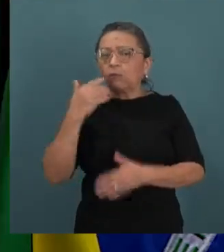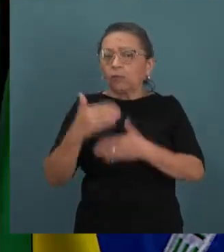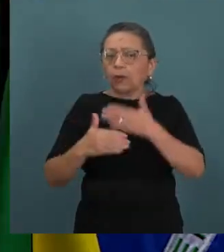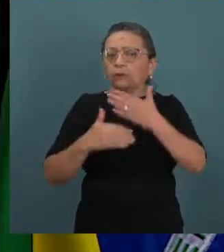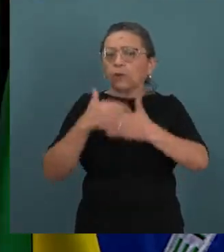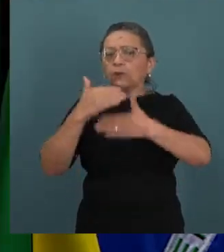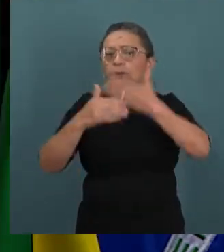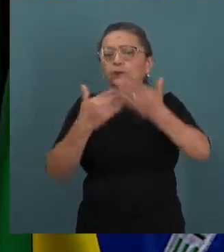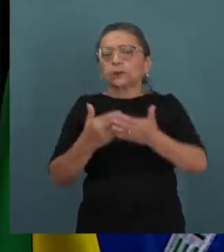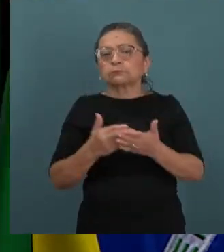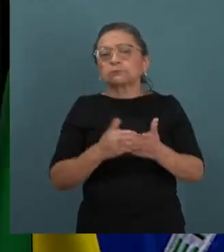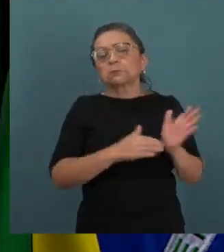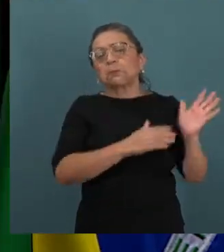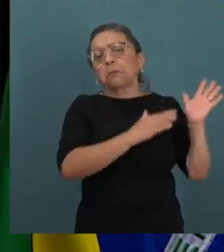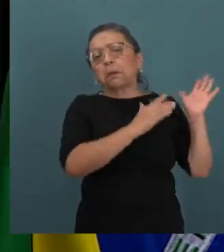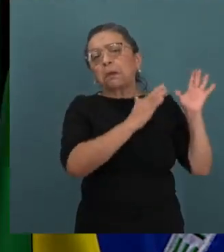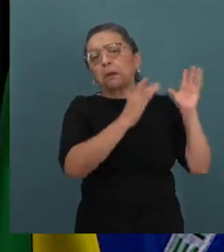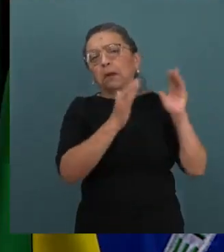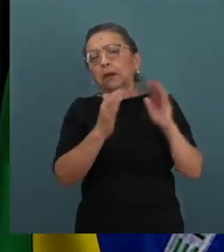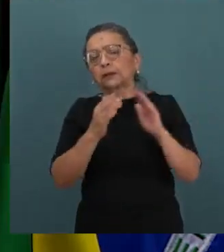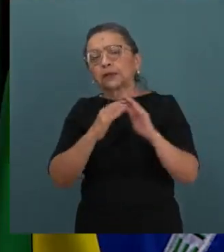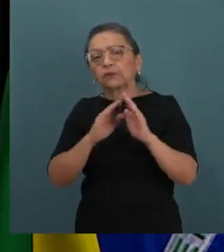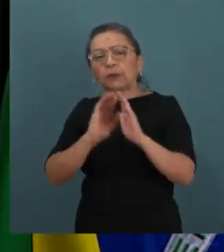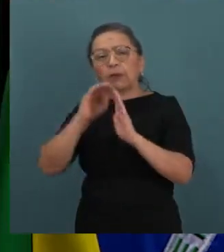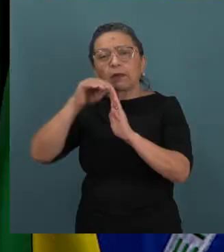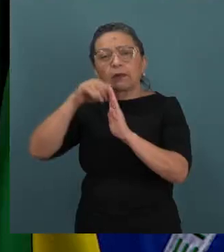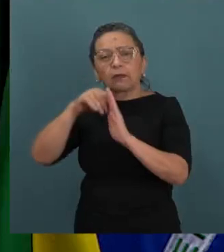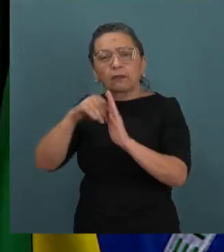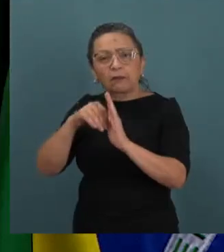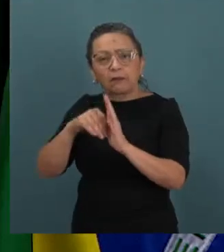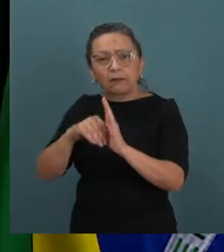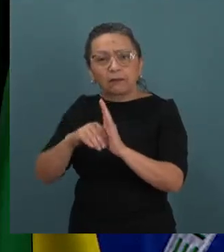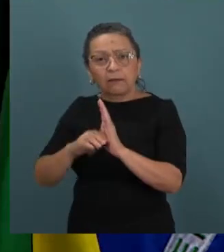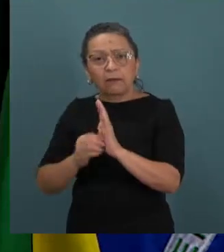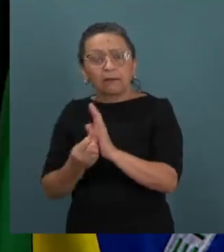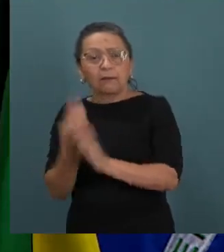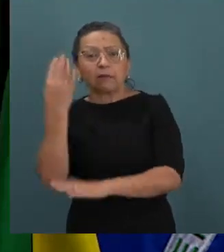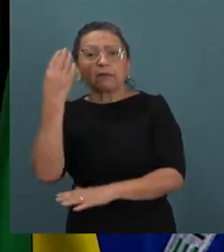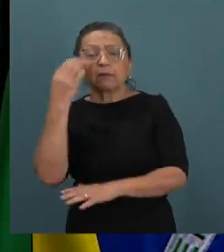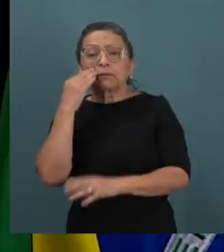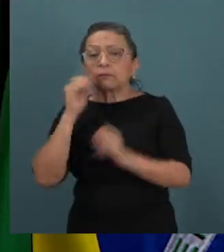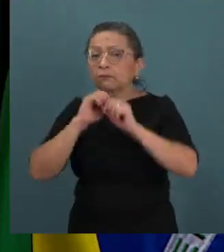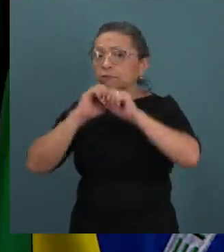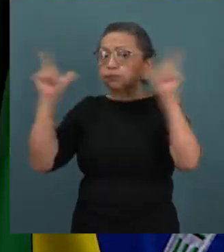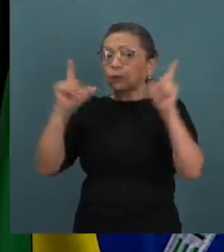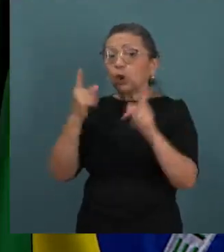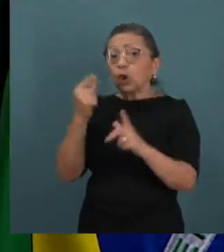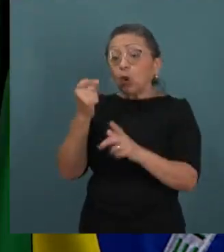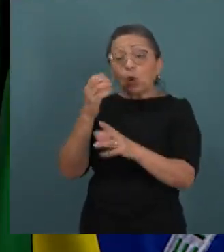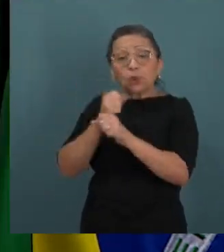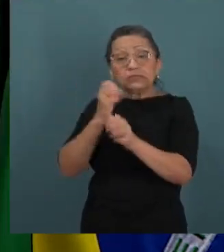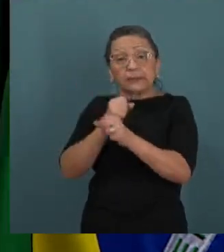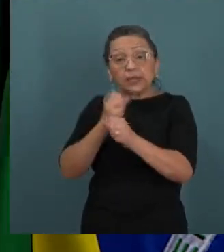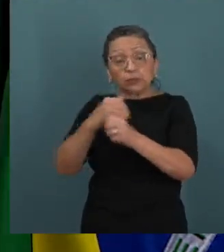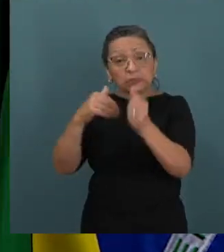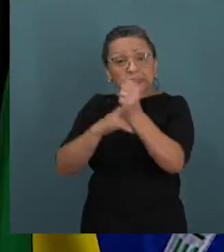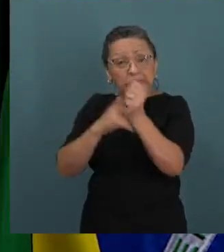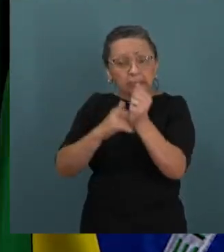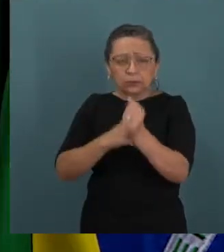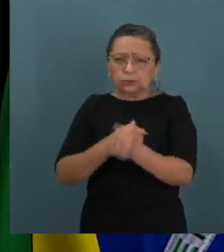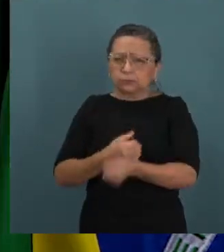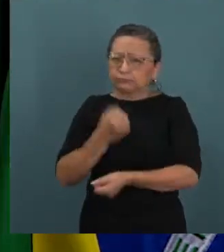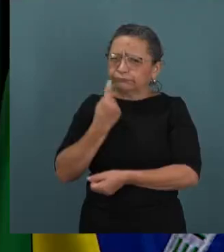escalando. De lá para cá, houve uma degradação com a instituição do escandaloso orçamento secreto, uma